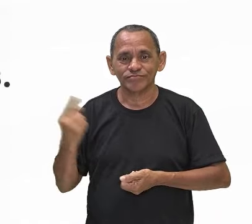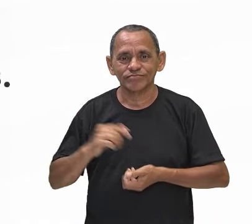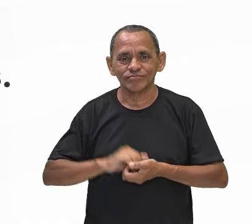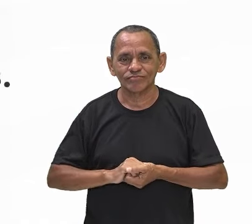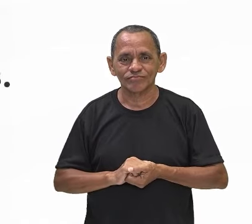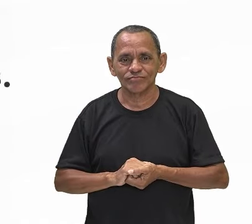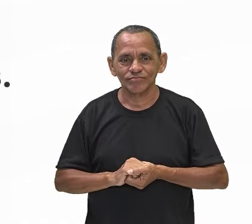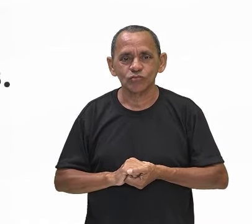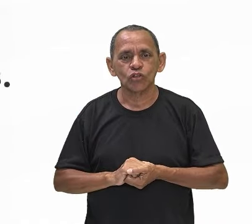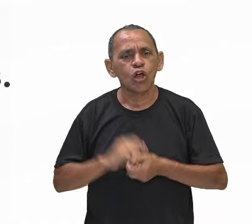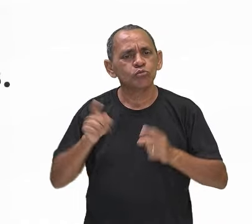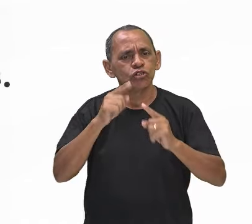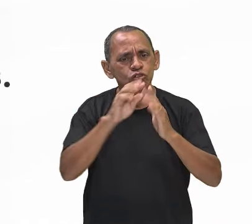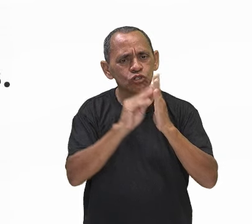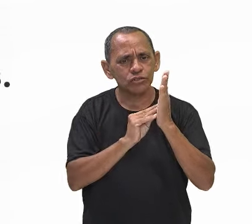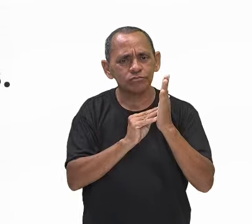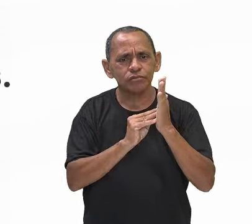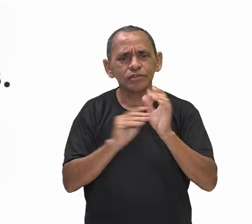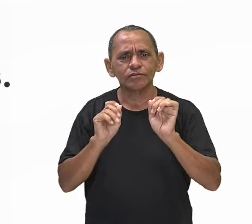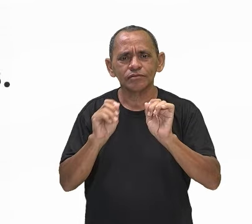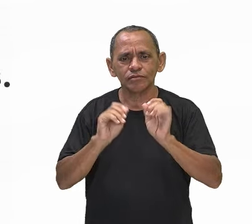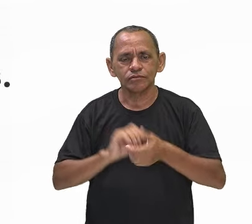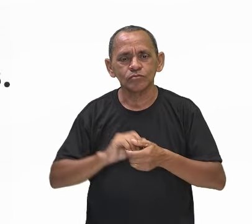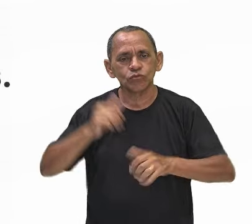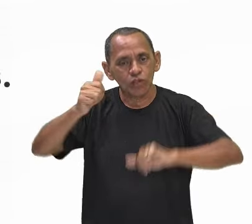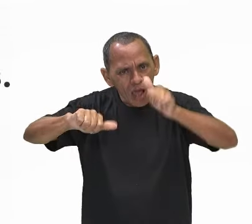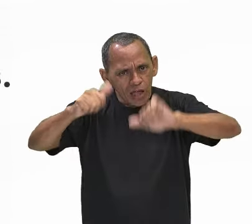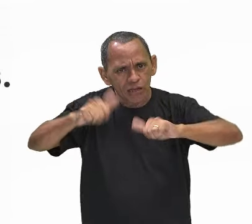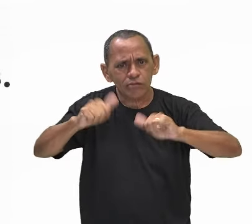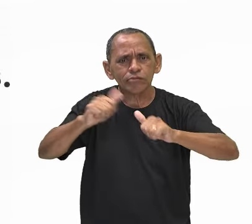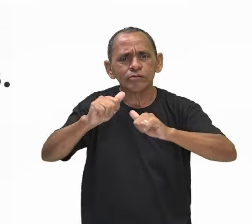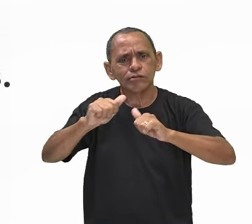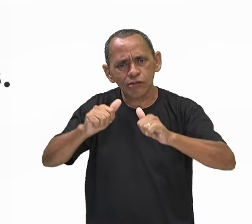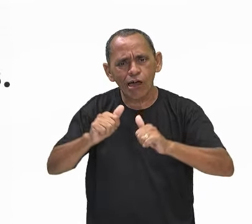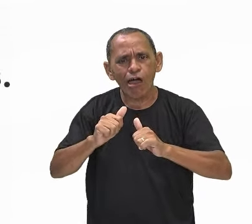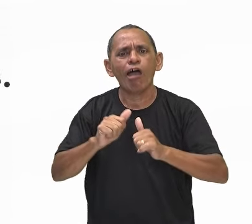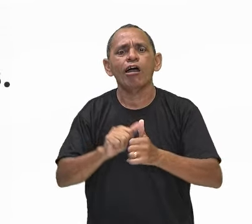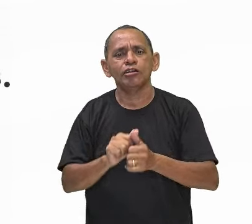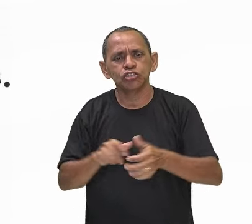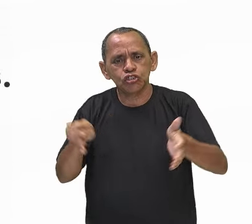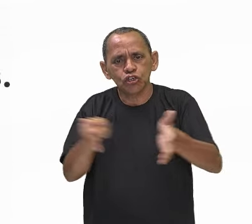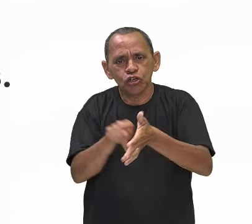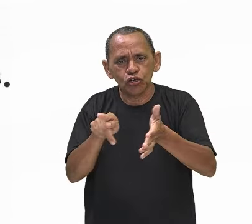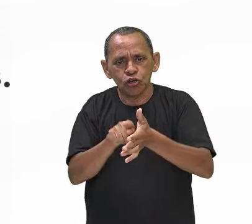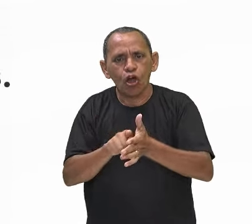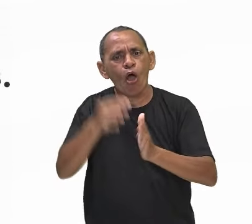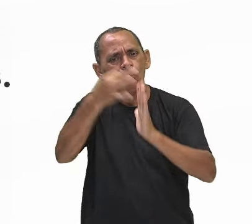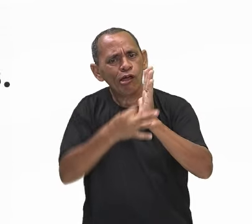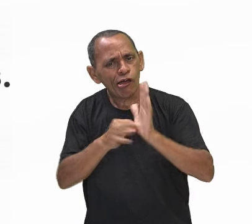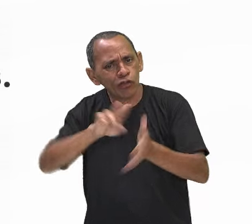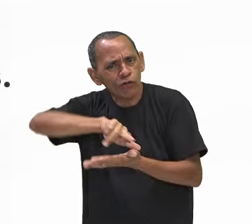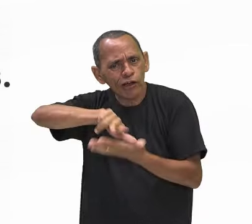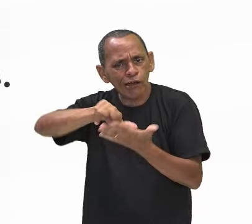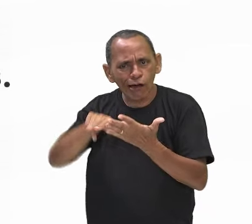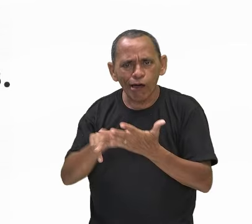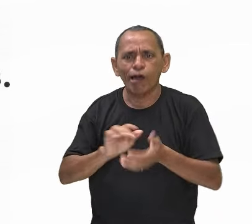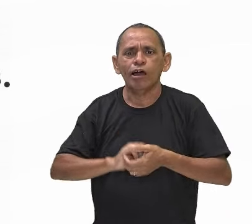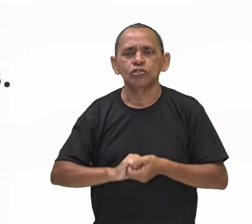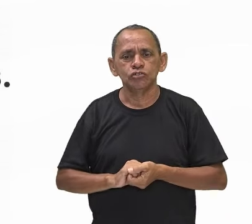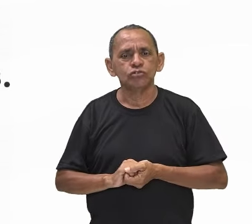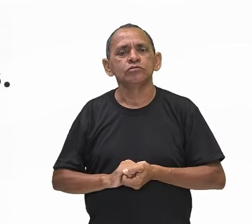é nosso objeto de conhecimento, que é análises intertextuais e interdiscursivas de diferentes